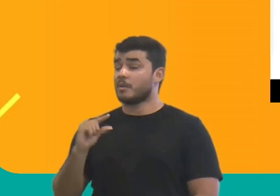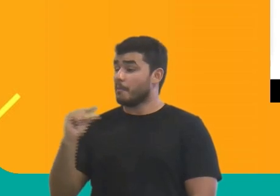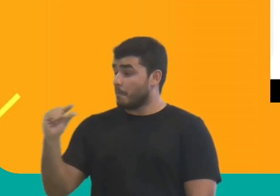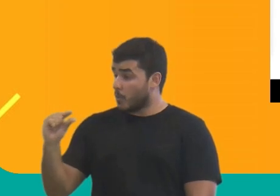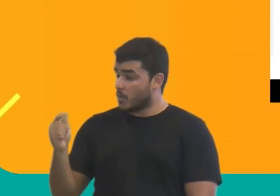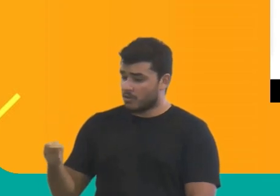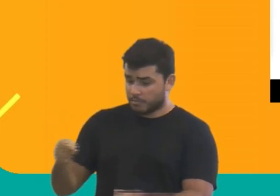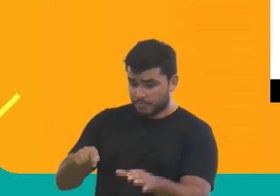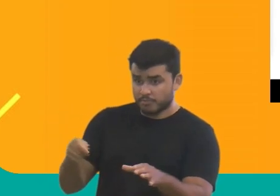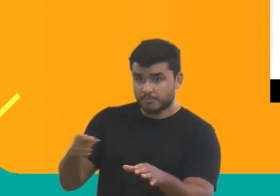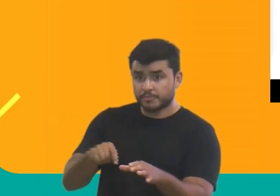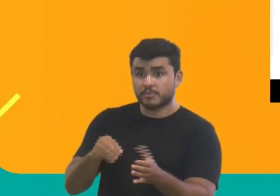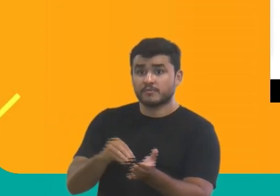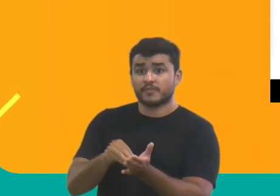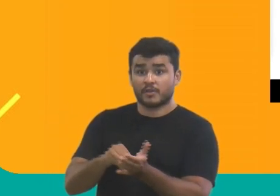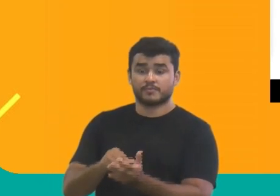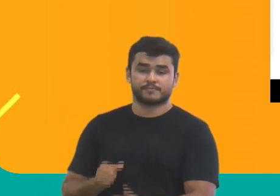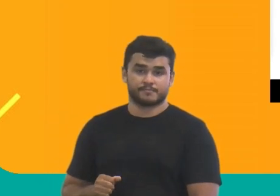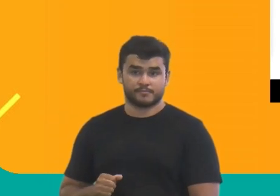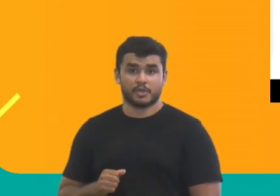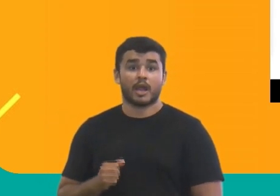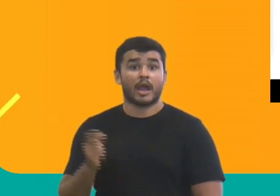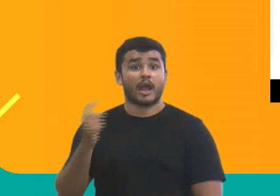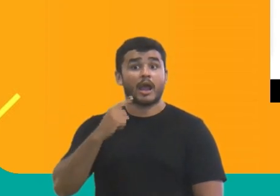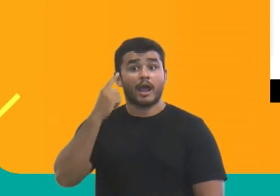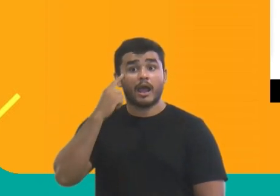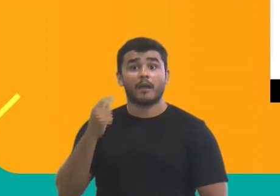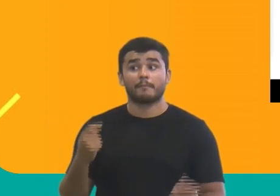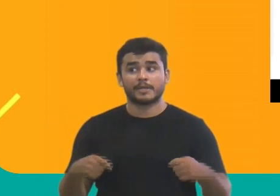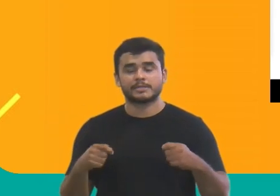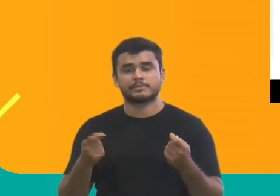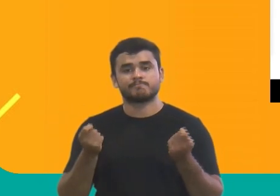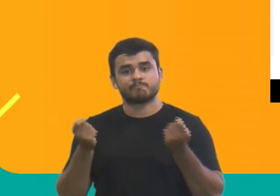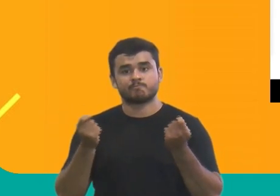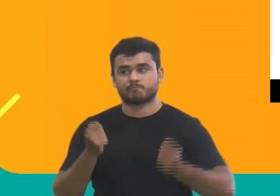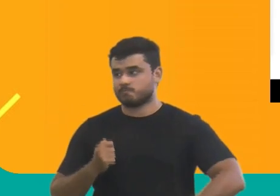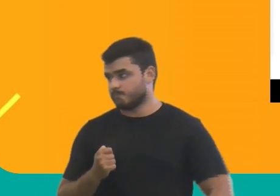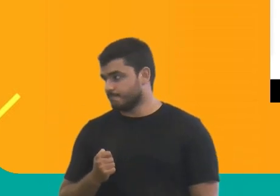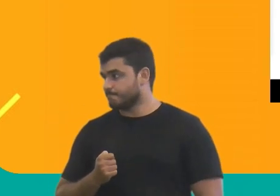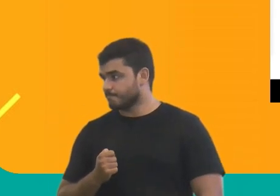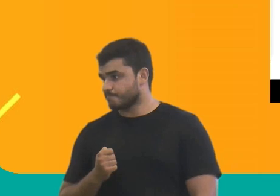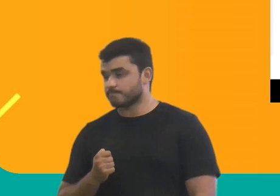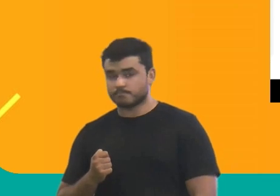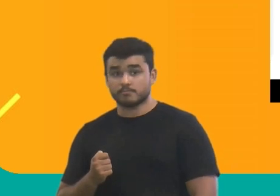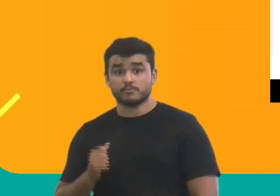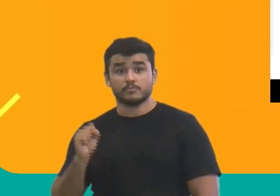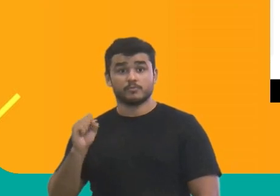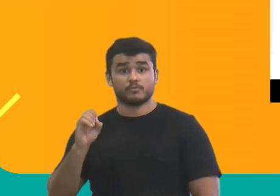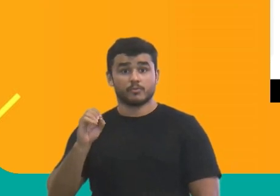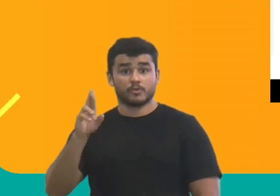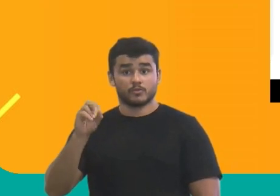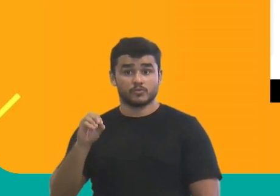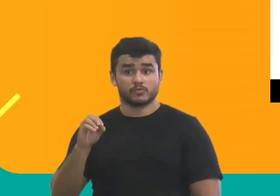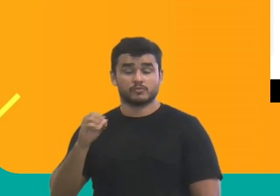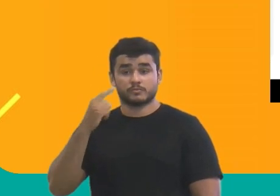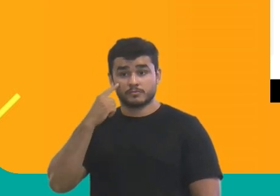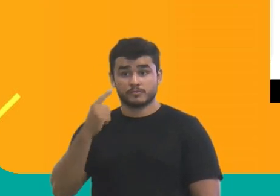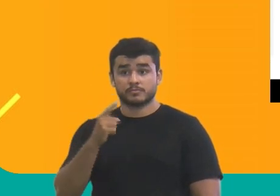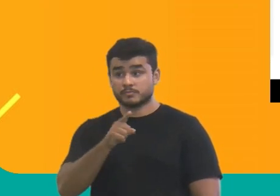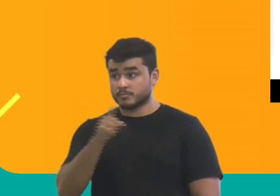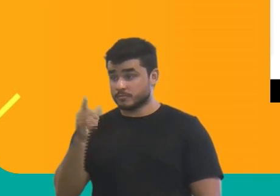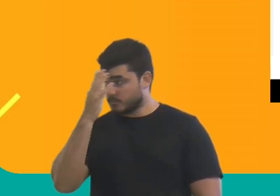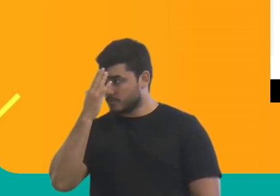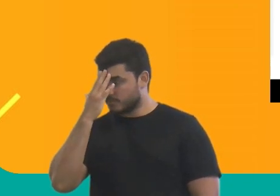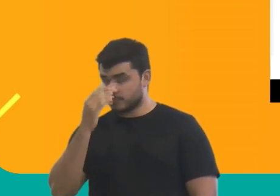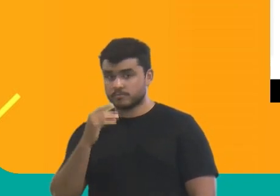minha célula não vai desidratar. E eu preciso, na realidade, desse controle. Se o soro caseiro C for preparado com a